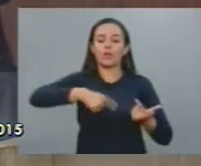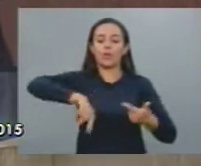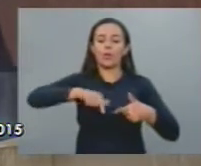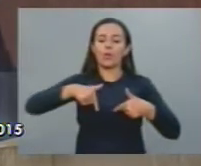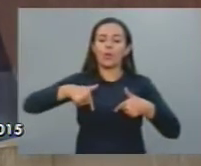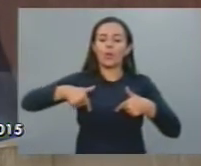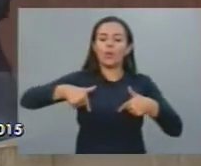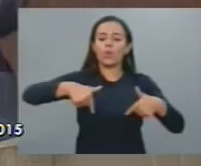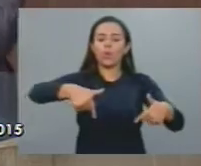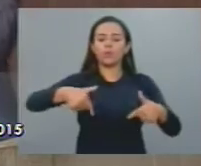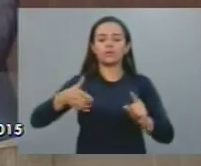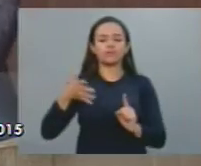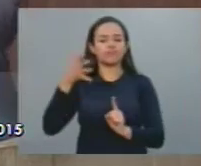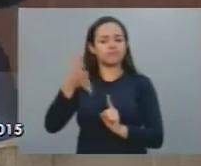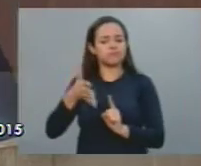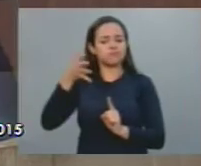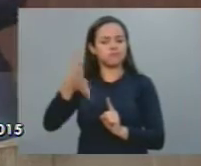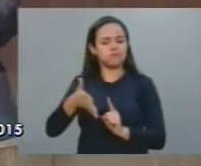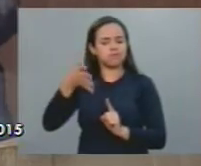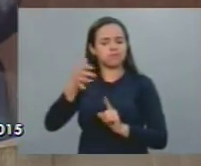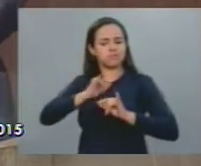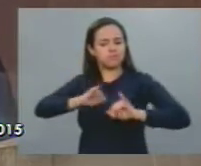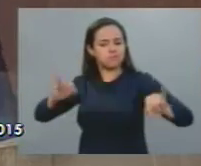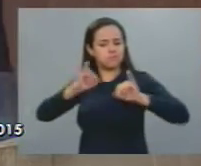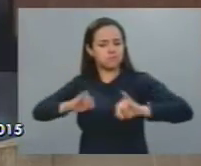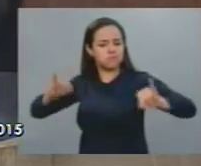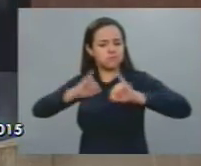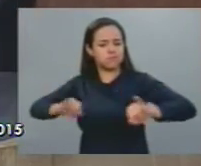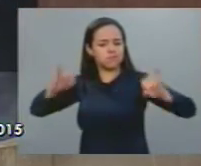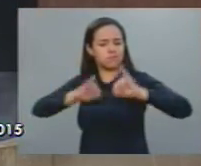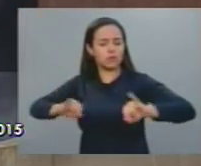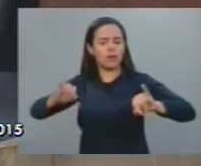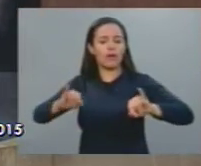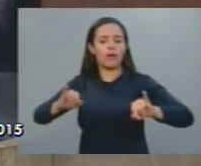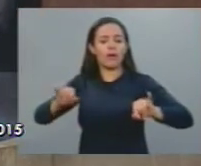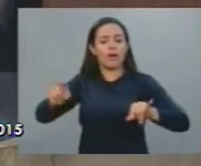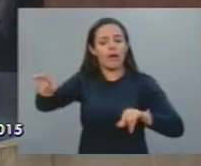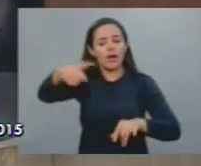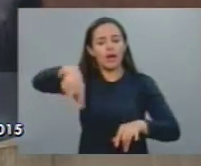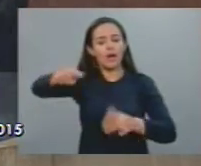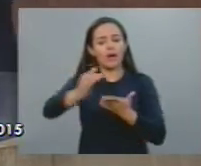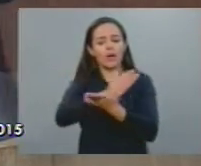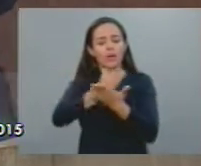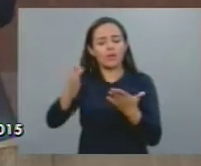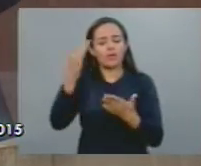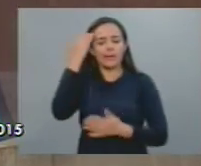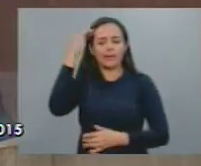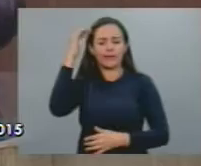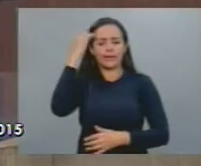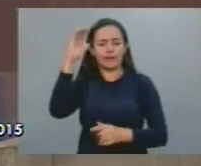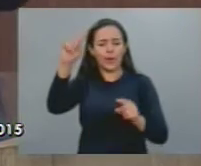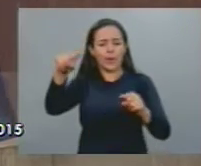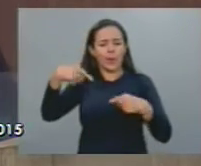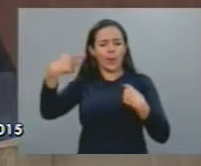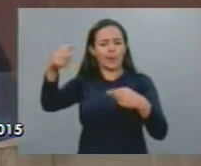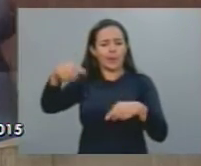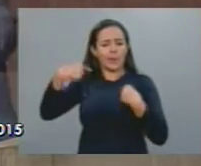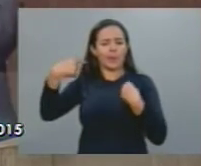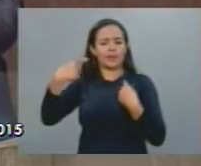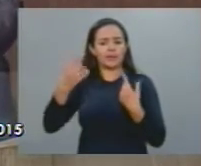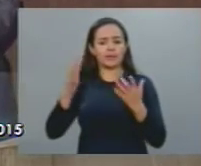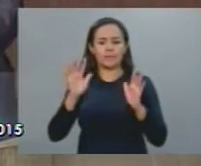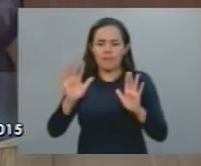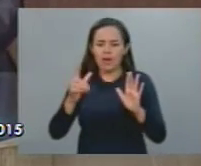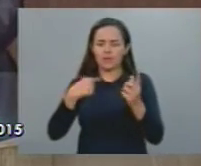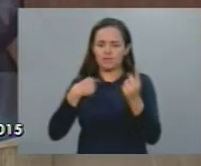às vezes, incompreendida ideologicamente, num momento de tanta flacidez ideológica, eu reputo fundamental